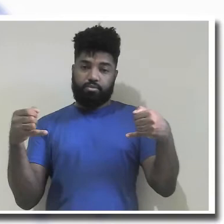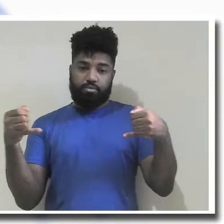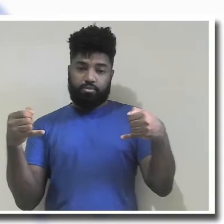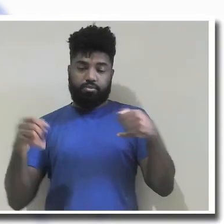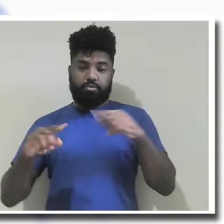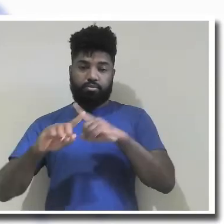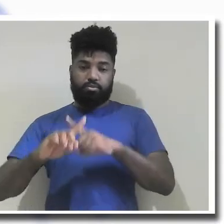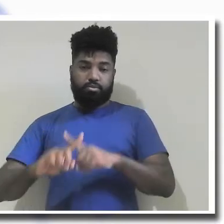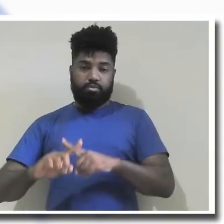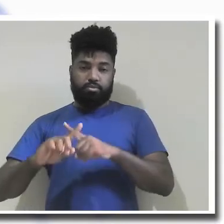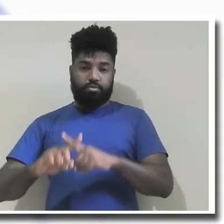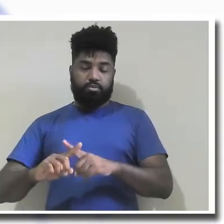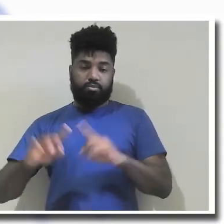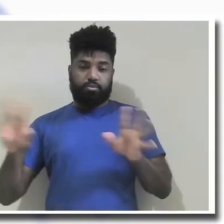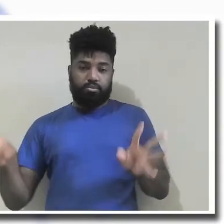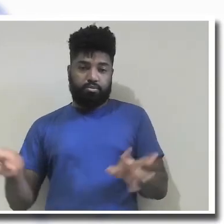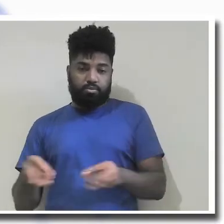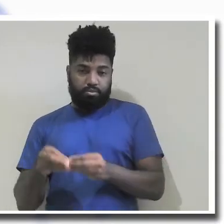negativo é